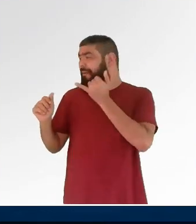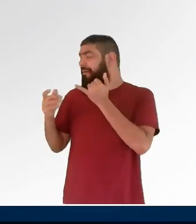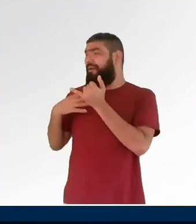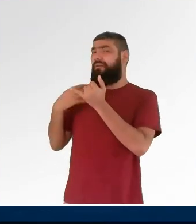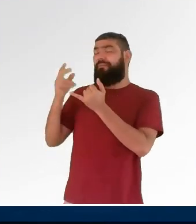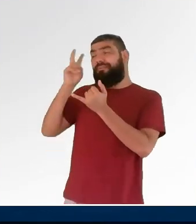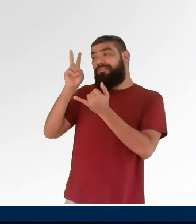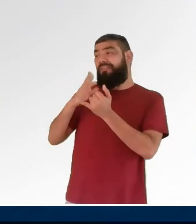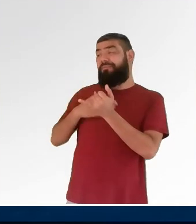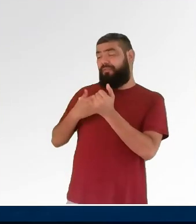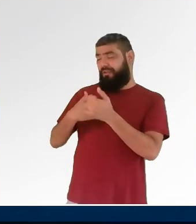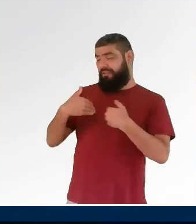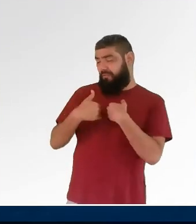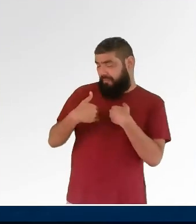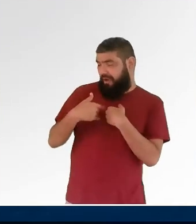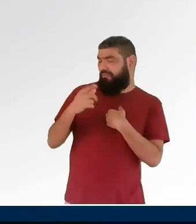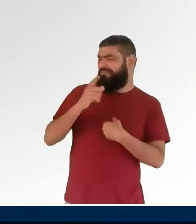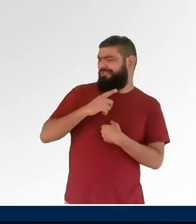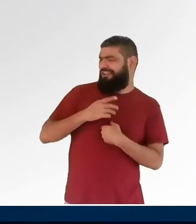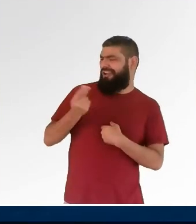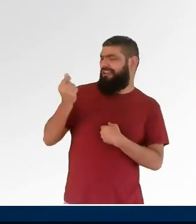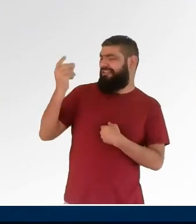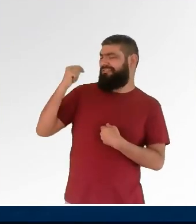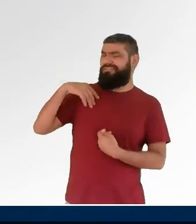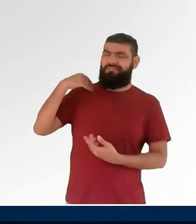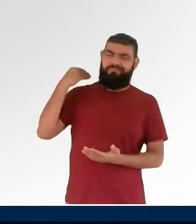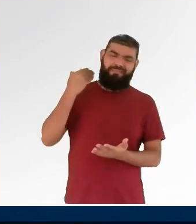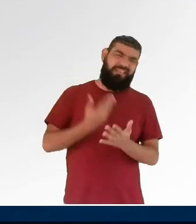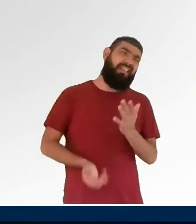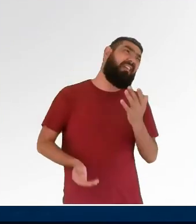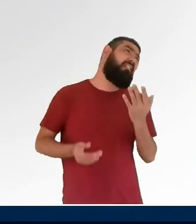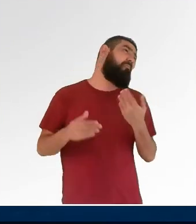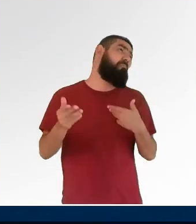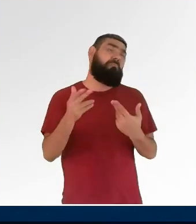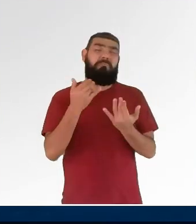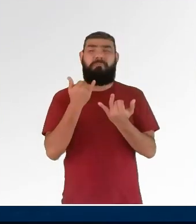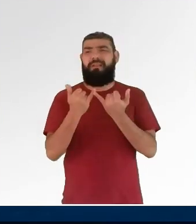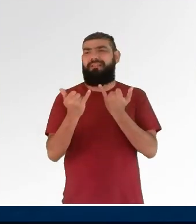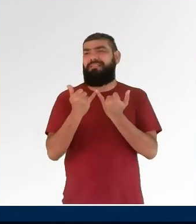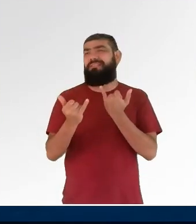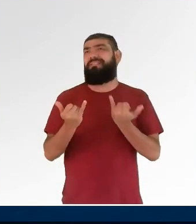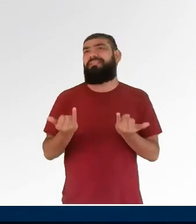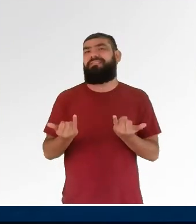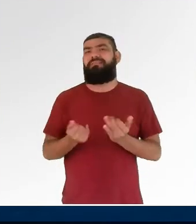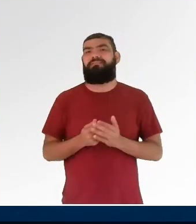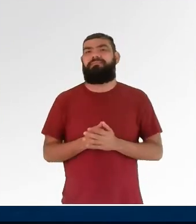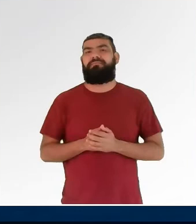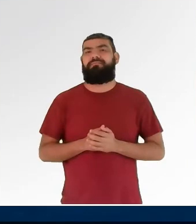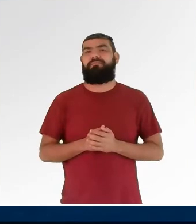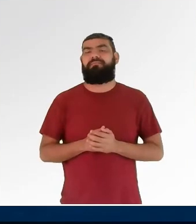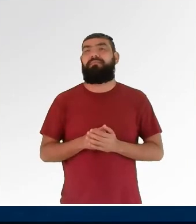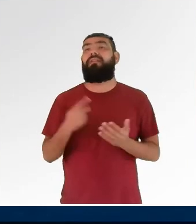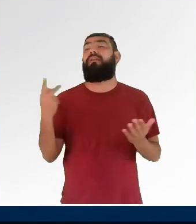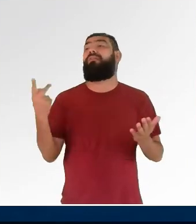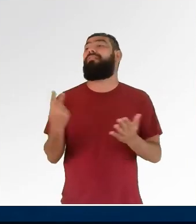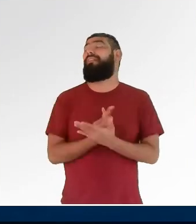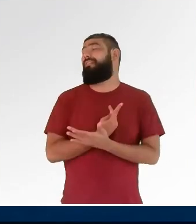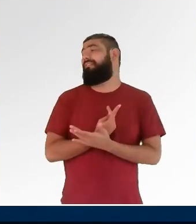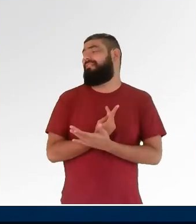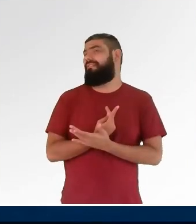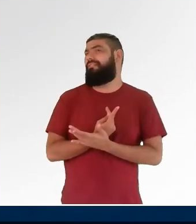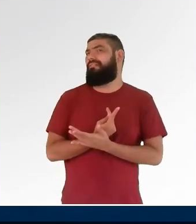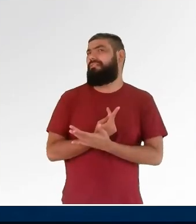e por algum motivo você perdeu ou coisa parecida. E o que acontece, então? A partir do momento em que